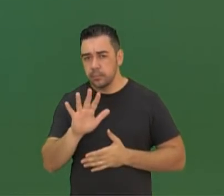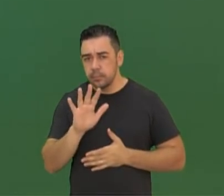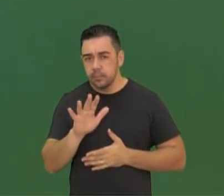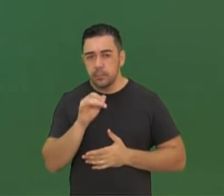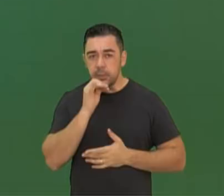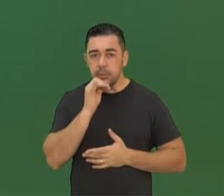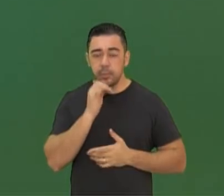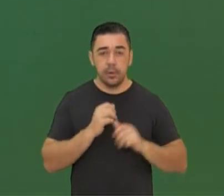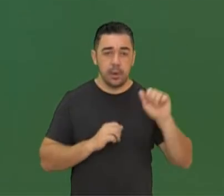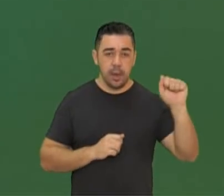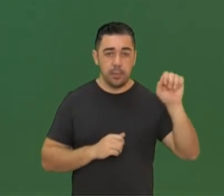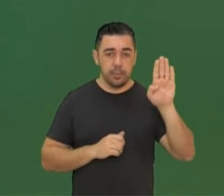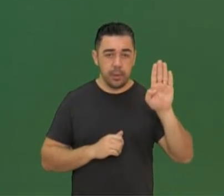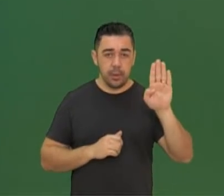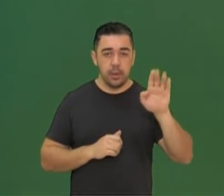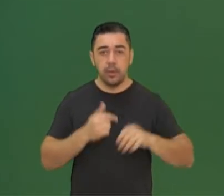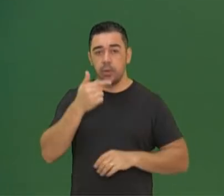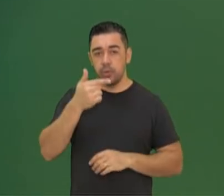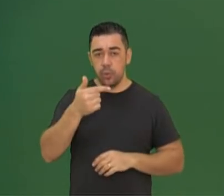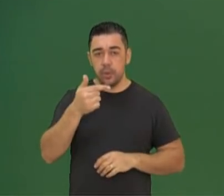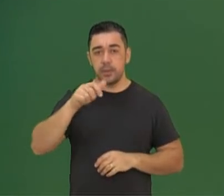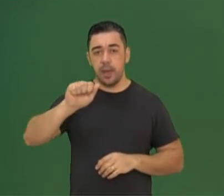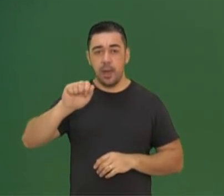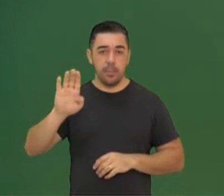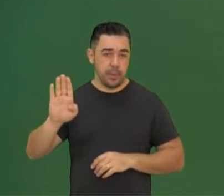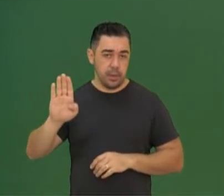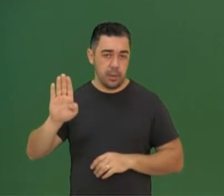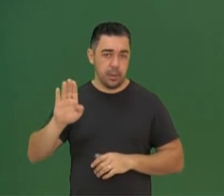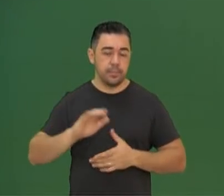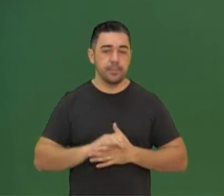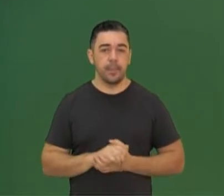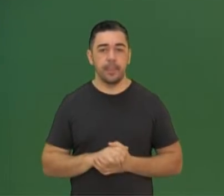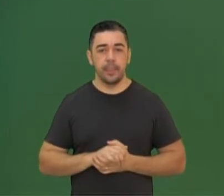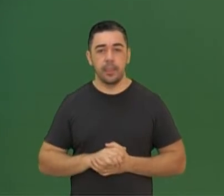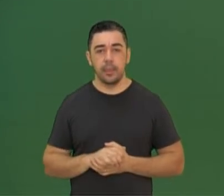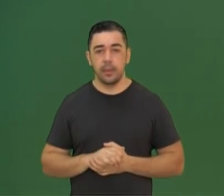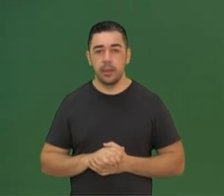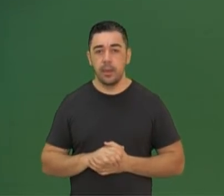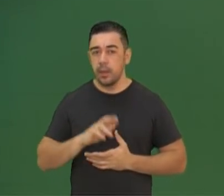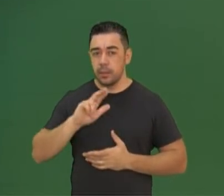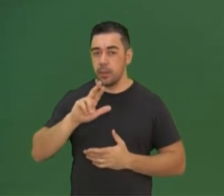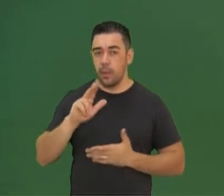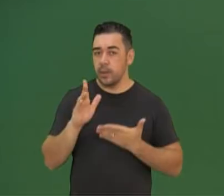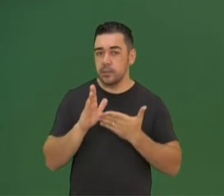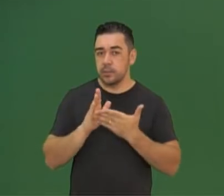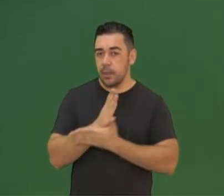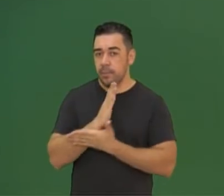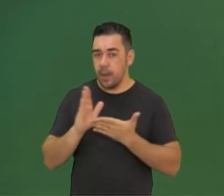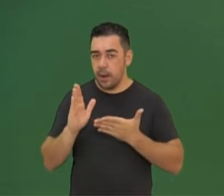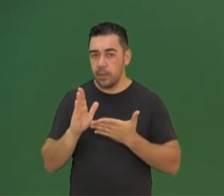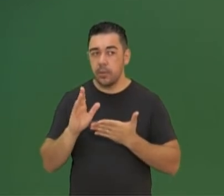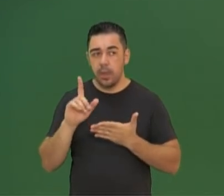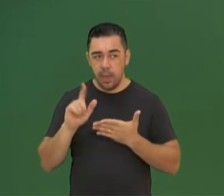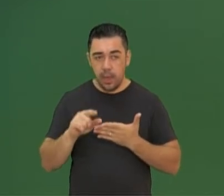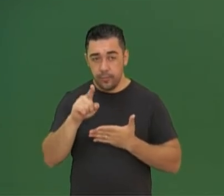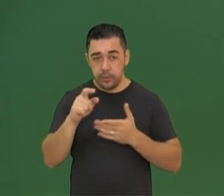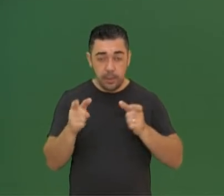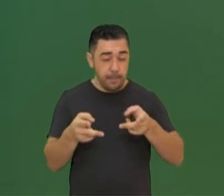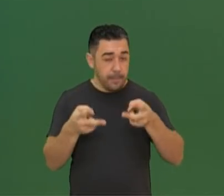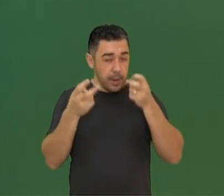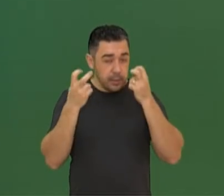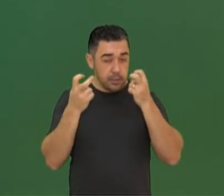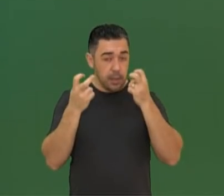área AB e aqui eu tenho o quê? 2 vezes AB. Eu não escrevi separadinho assim por acaso. Eu queria que você observasse